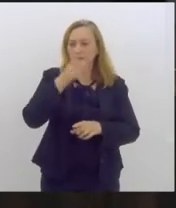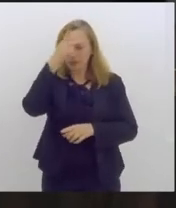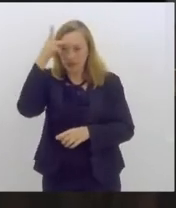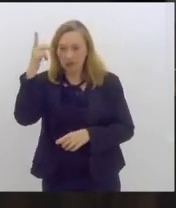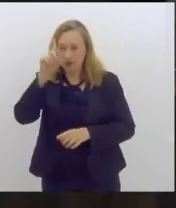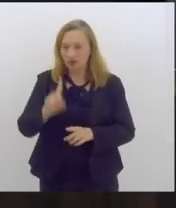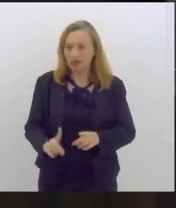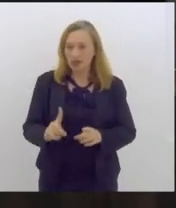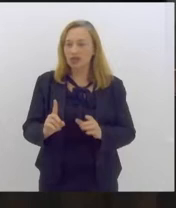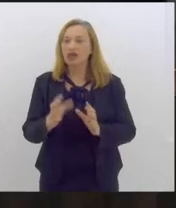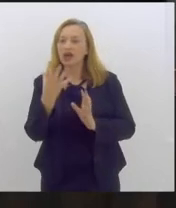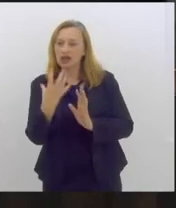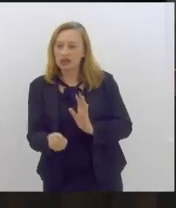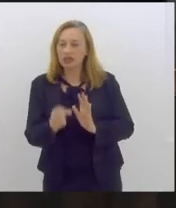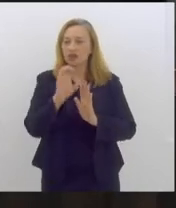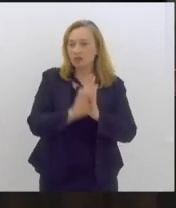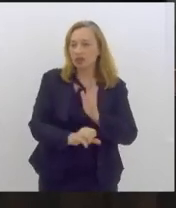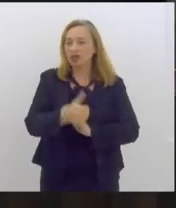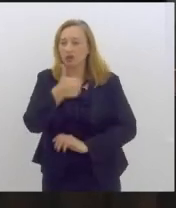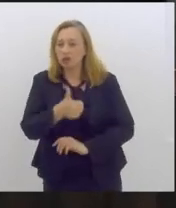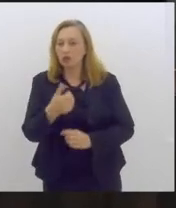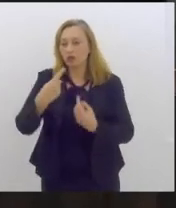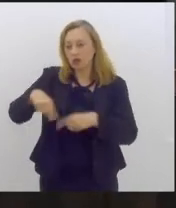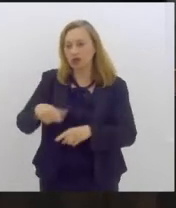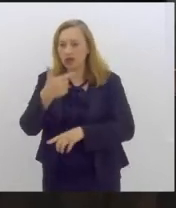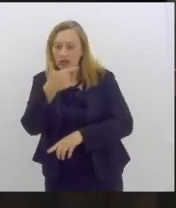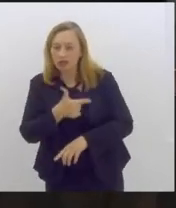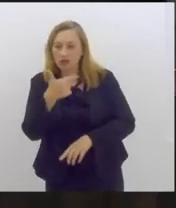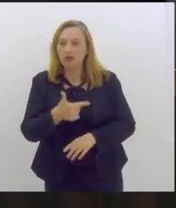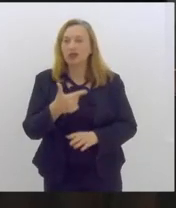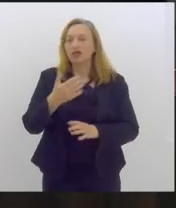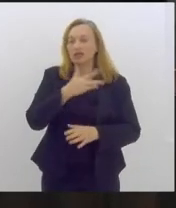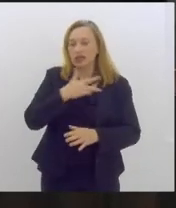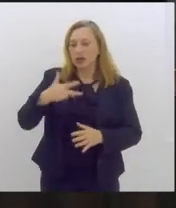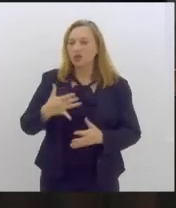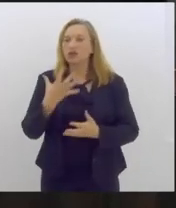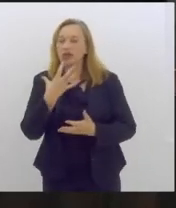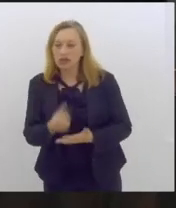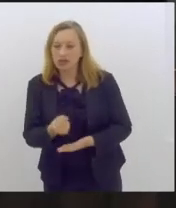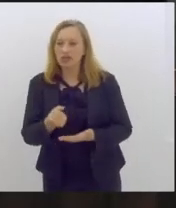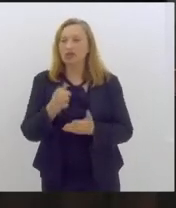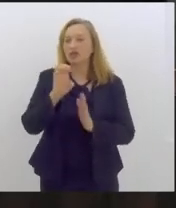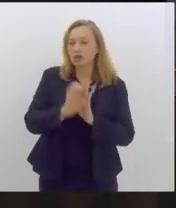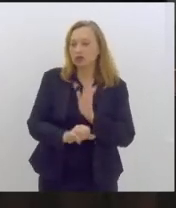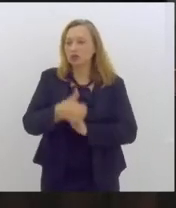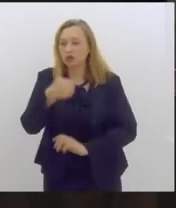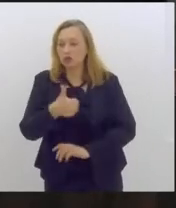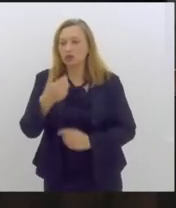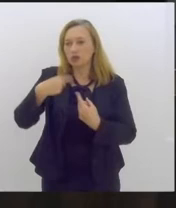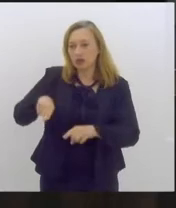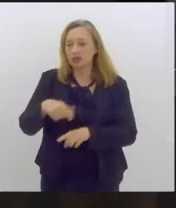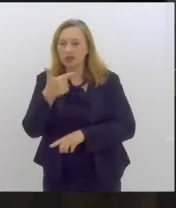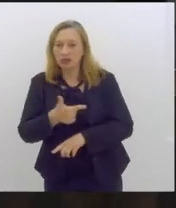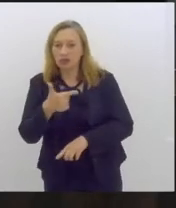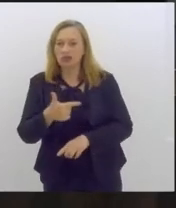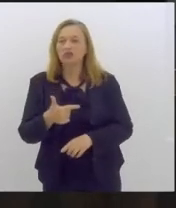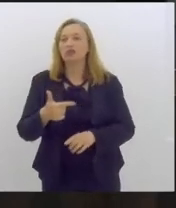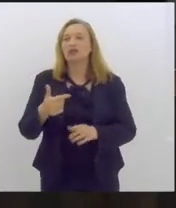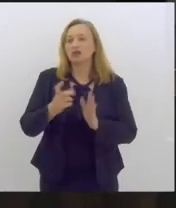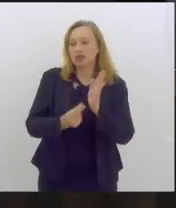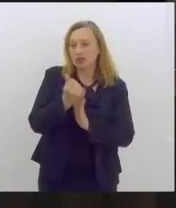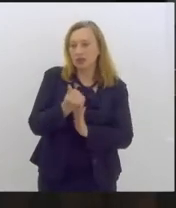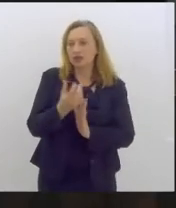deficiência favorável emendar um contrário a dois saúde favorável a um Contrariar dois orçamento favorável a um